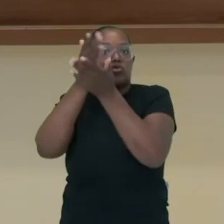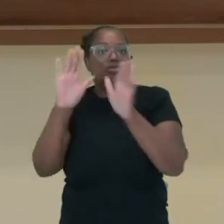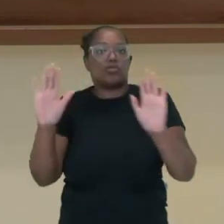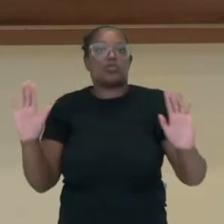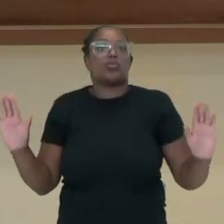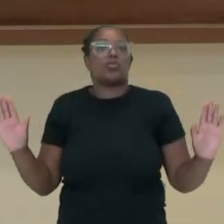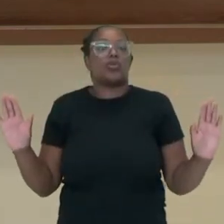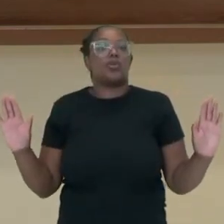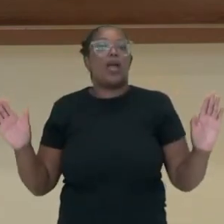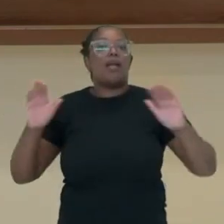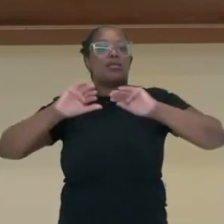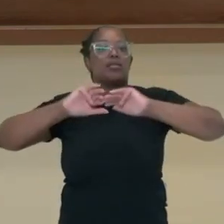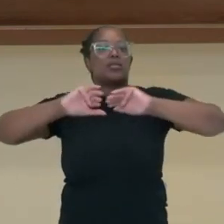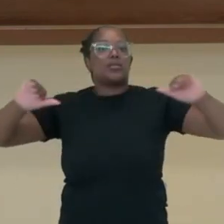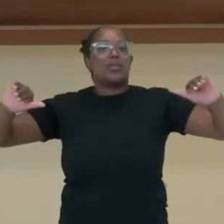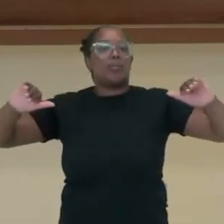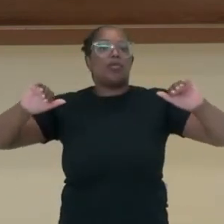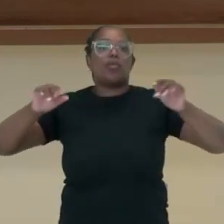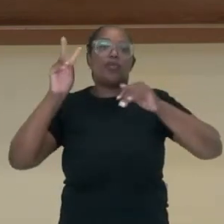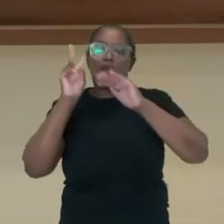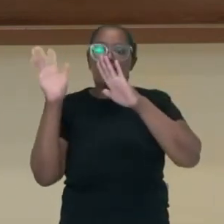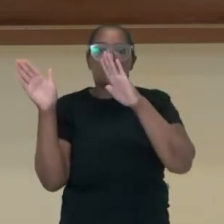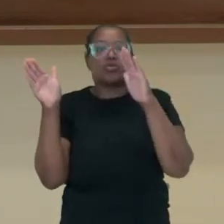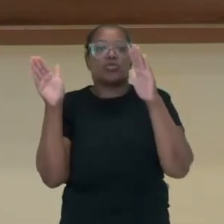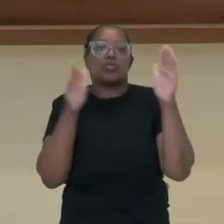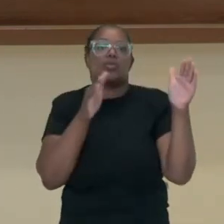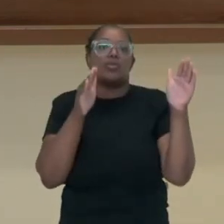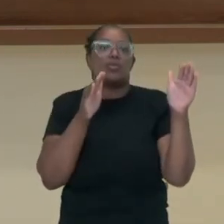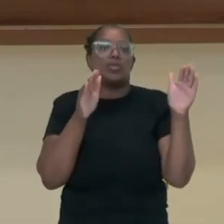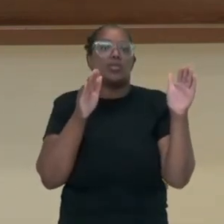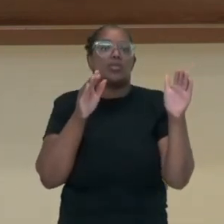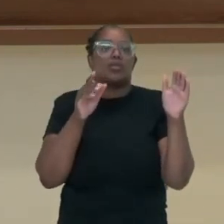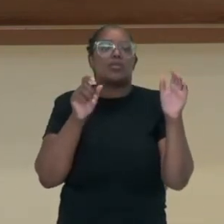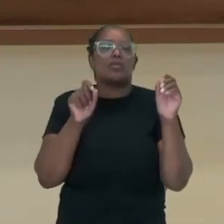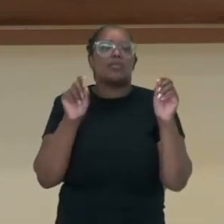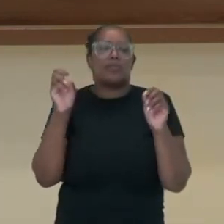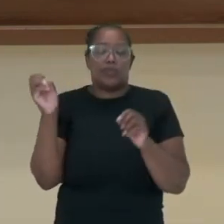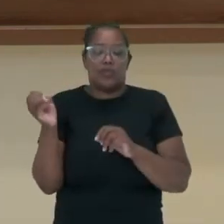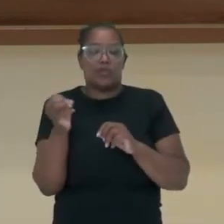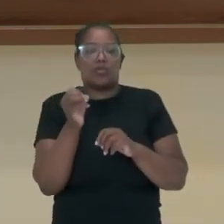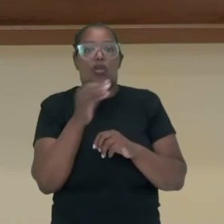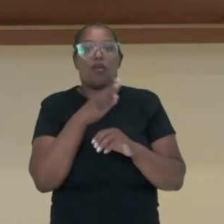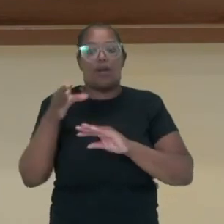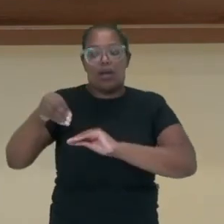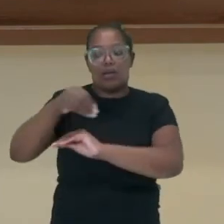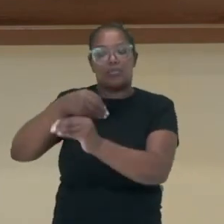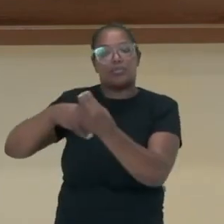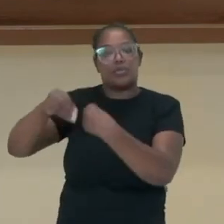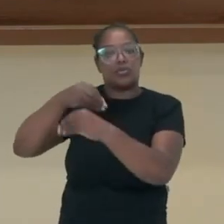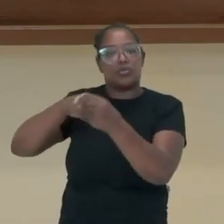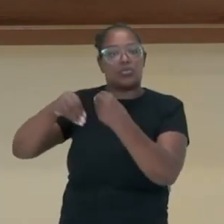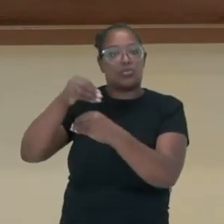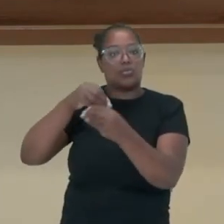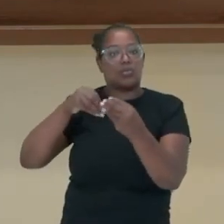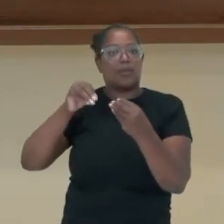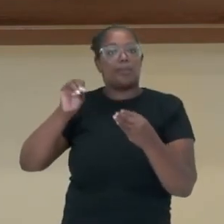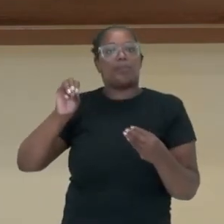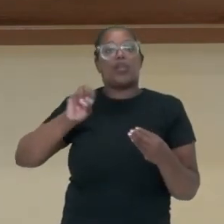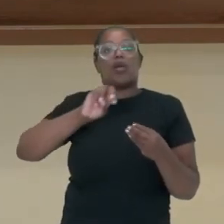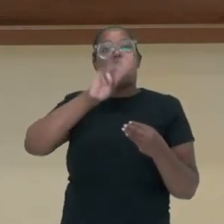isso evidencia um momento histórico de, digamos assim, novamente a mistura ou então